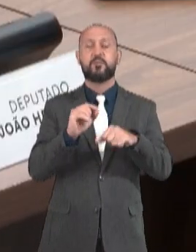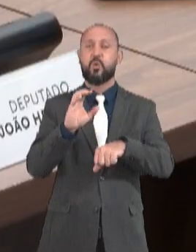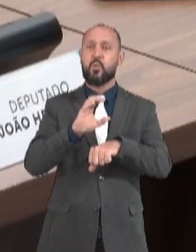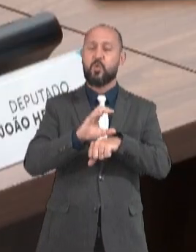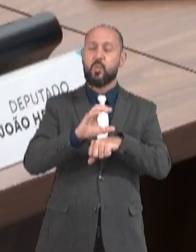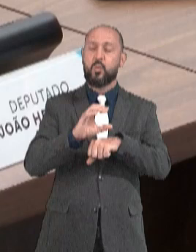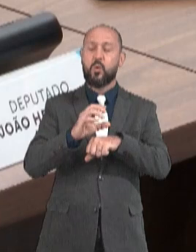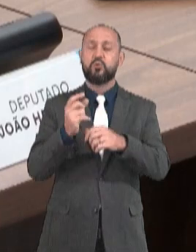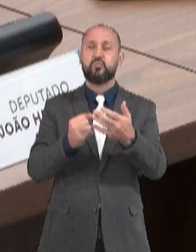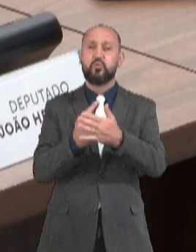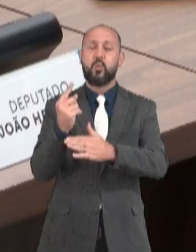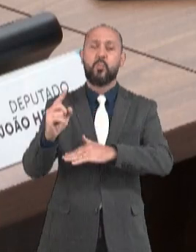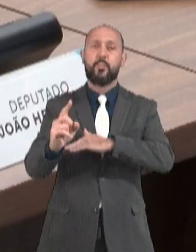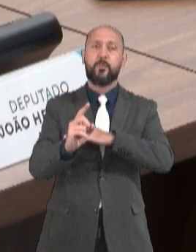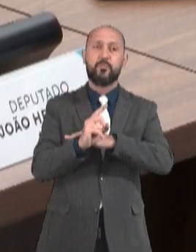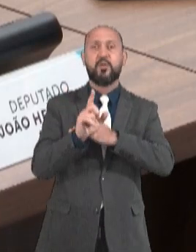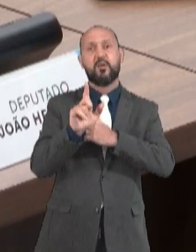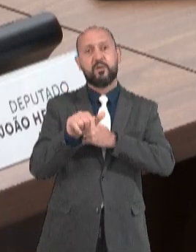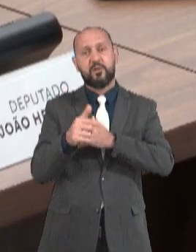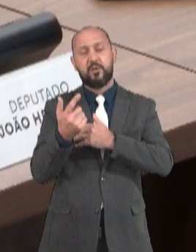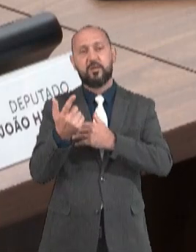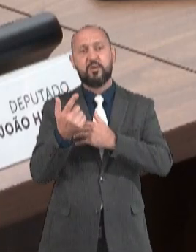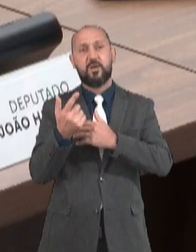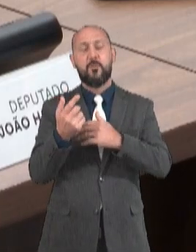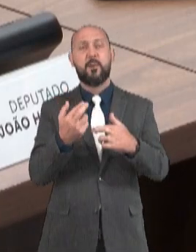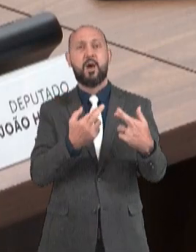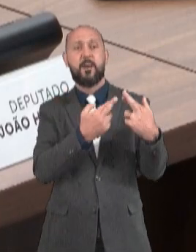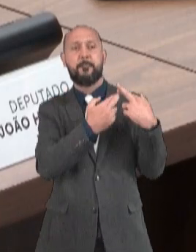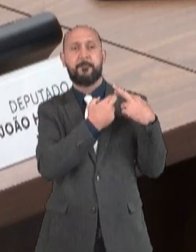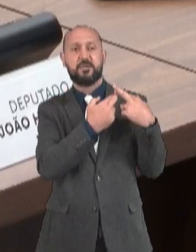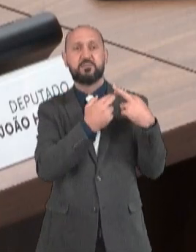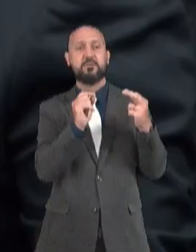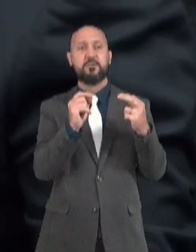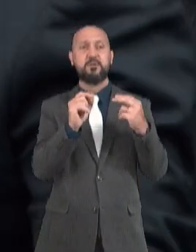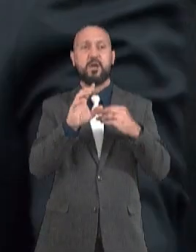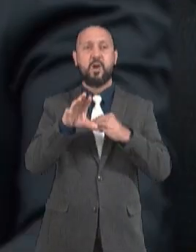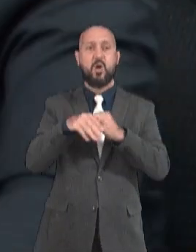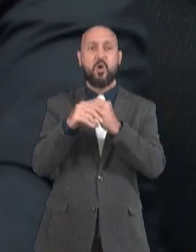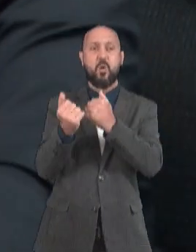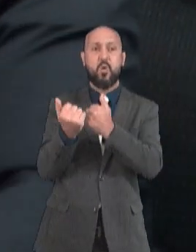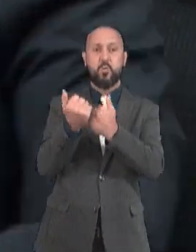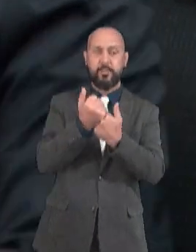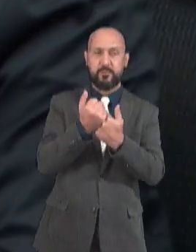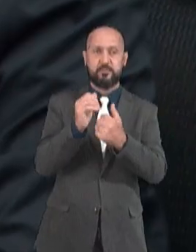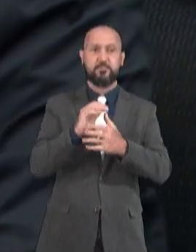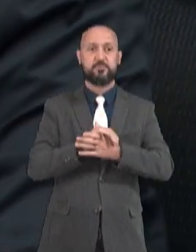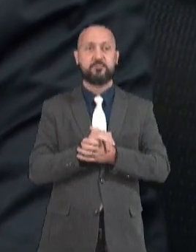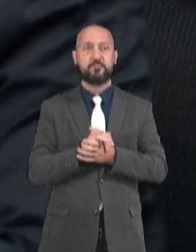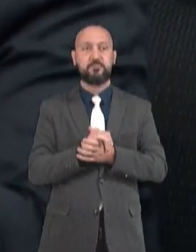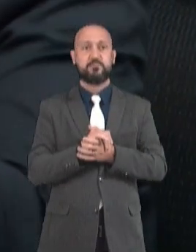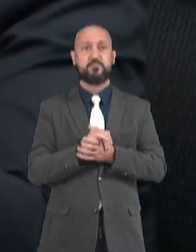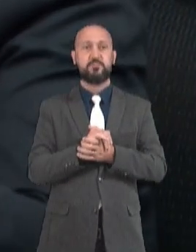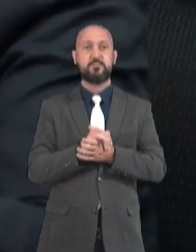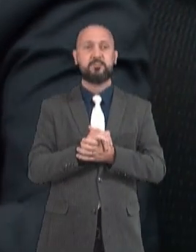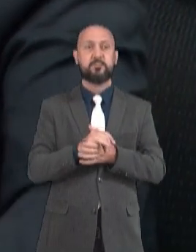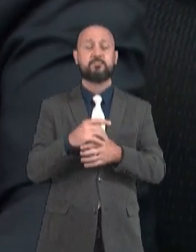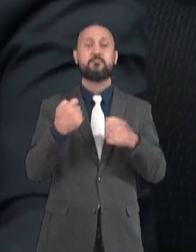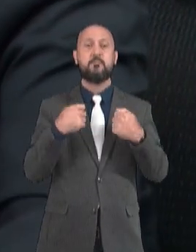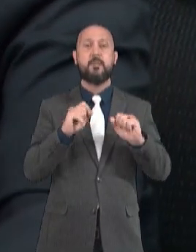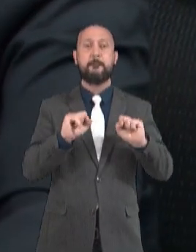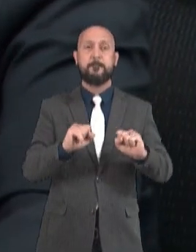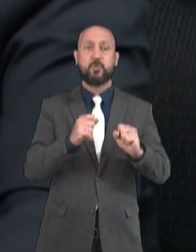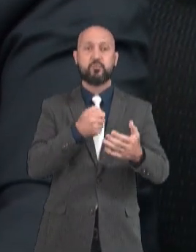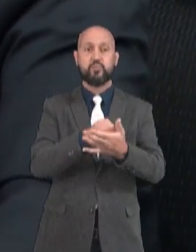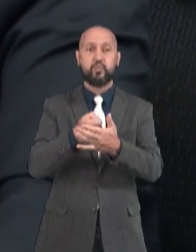de Defesa do Consumidor, que é uma competência complementar. Então, veja, nós podemos